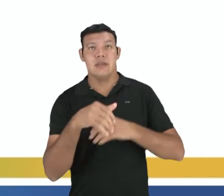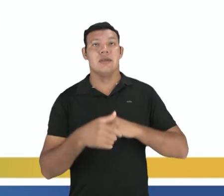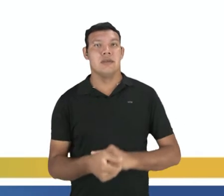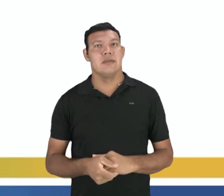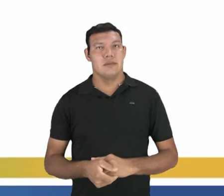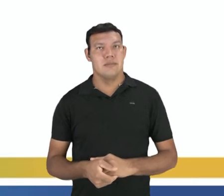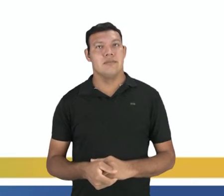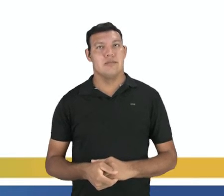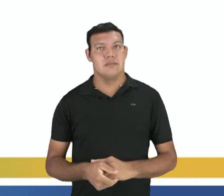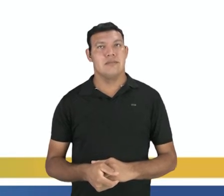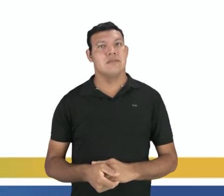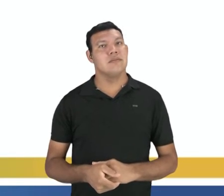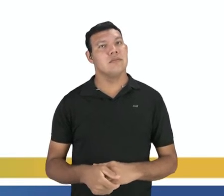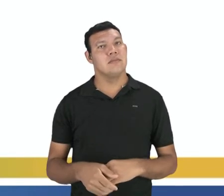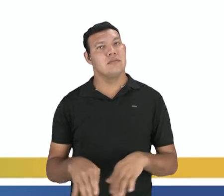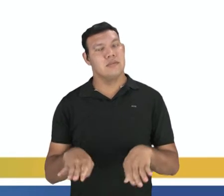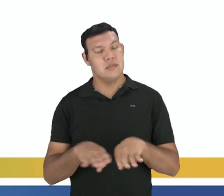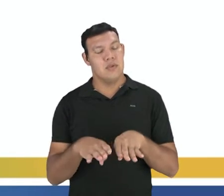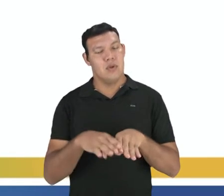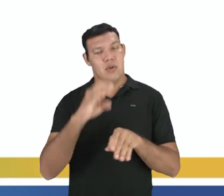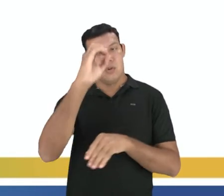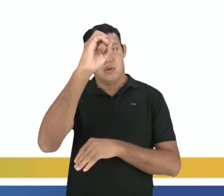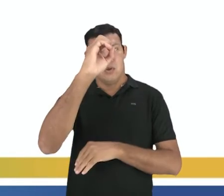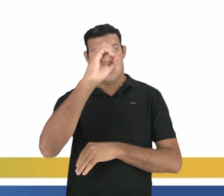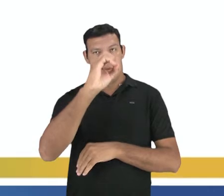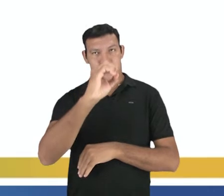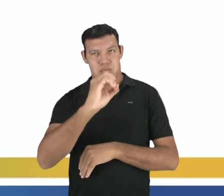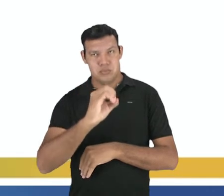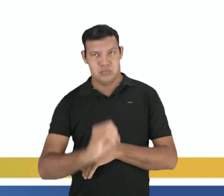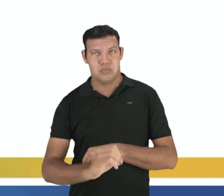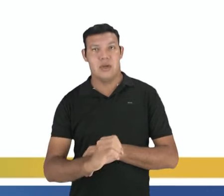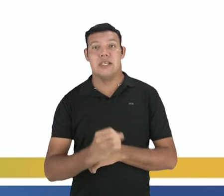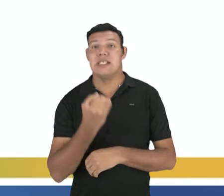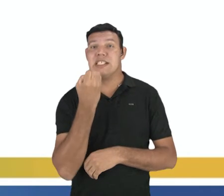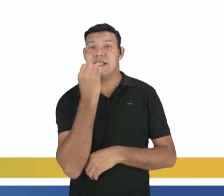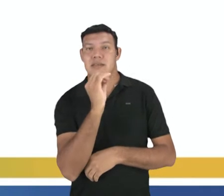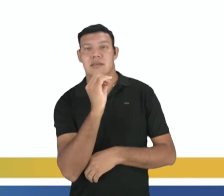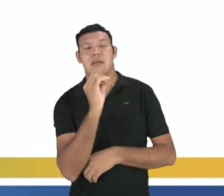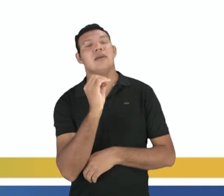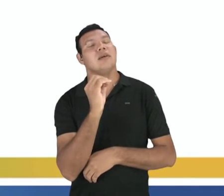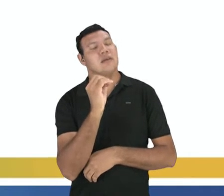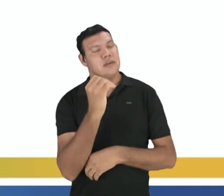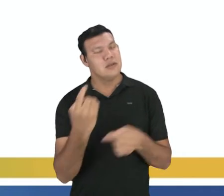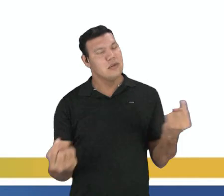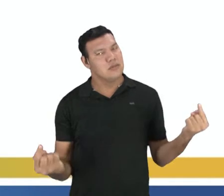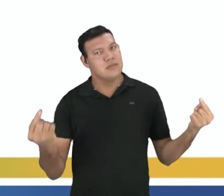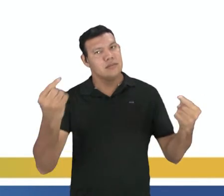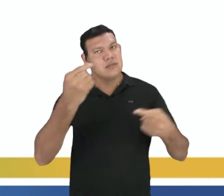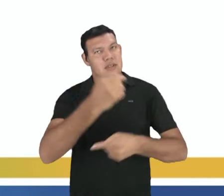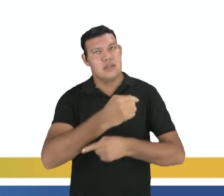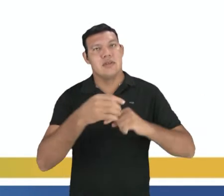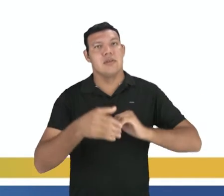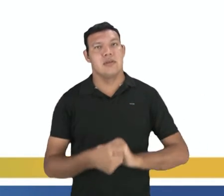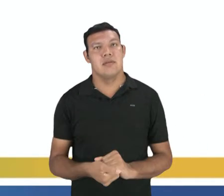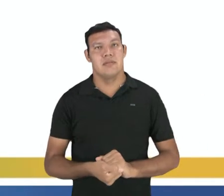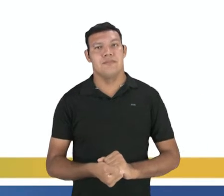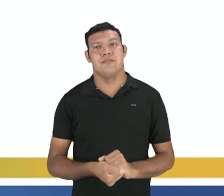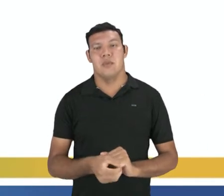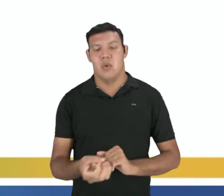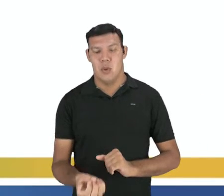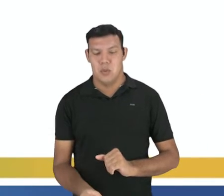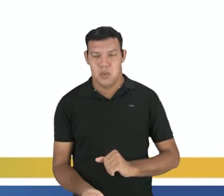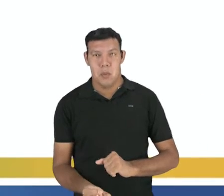chegar aqui ele tem mais energia ainda Ok se eu fizer o contrário também é válido tá Se eu jogar ele de